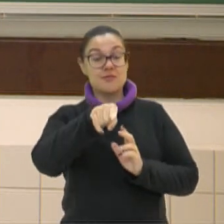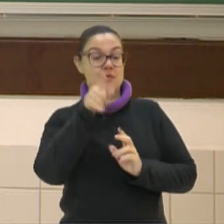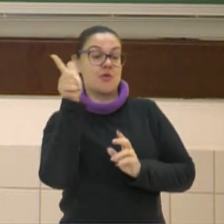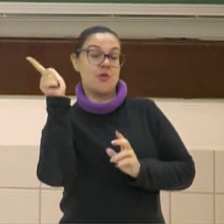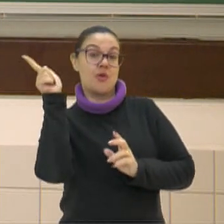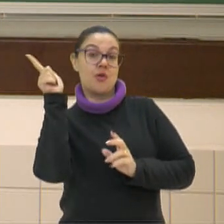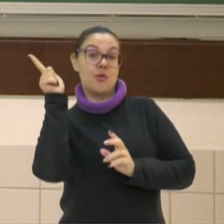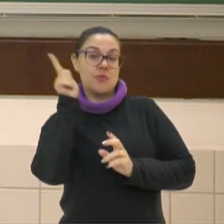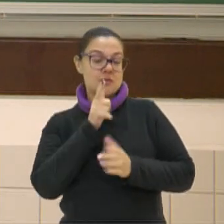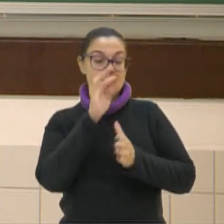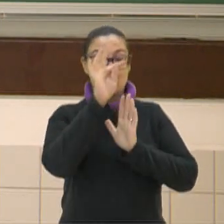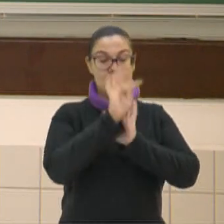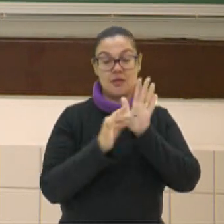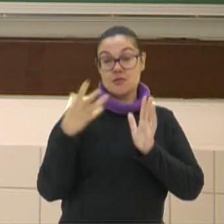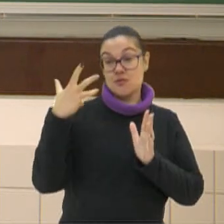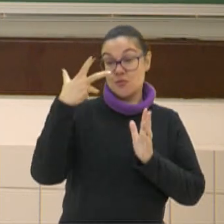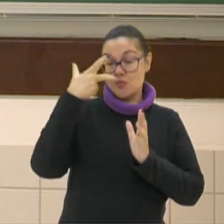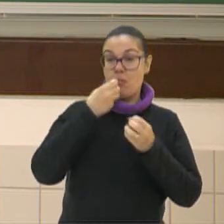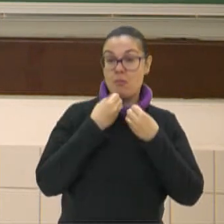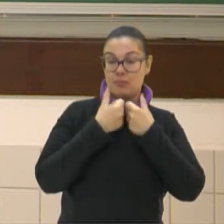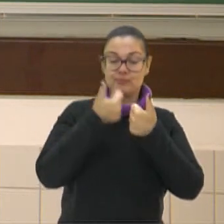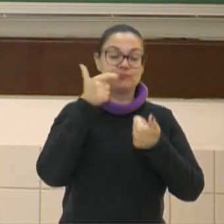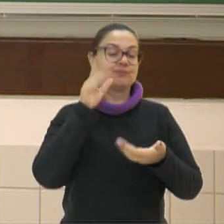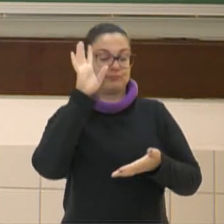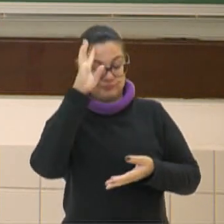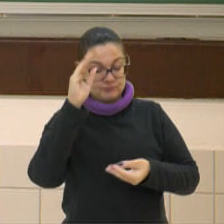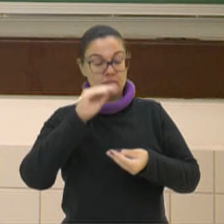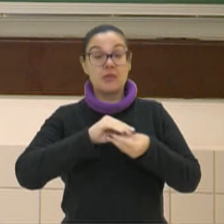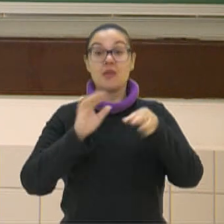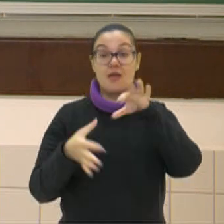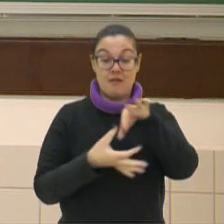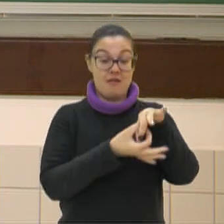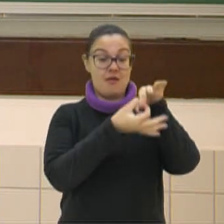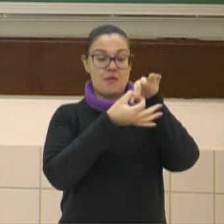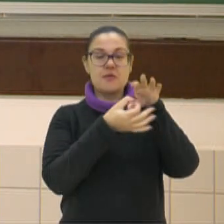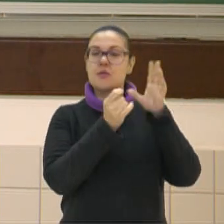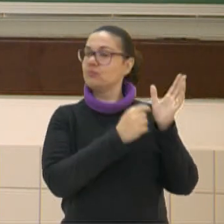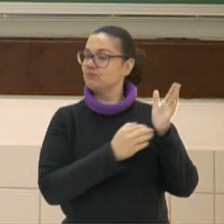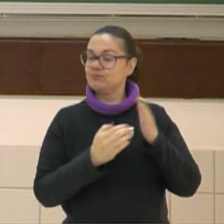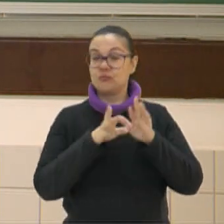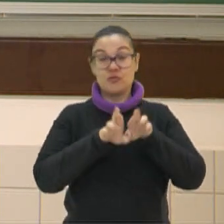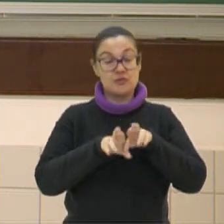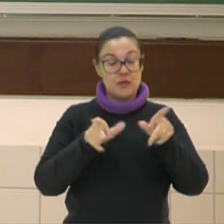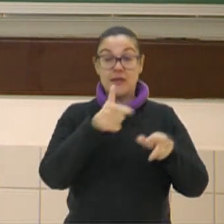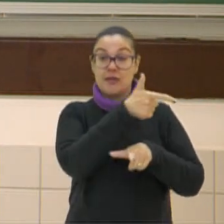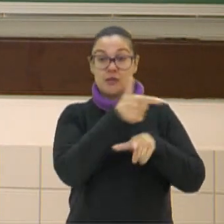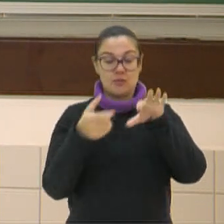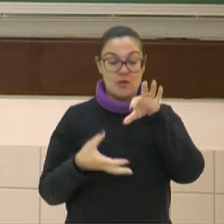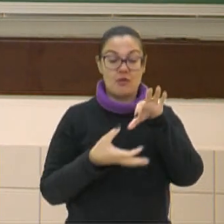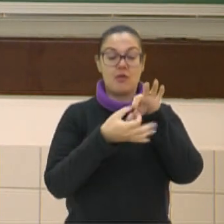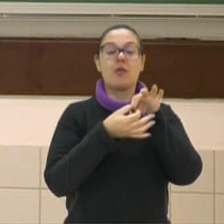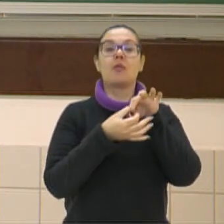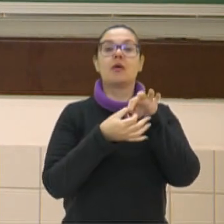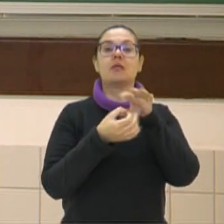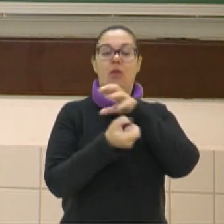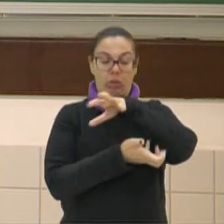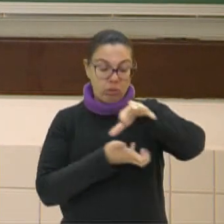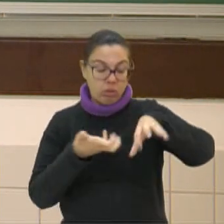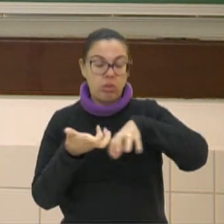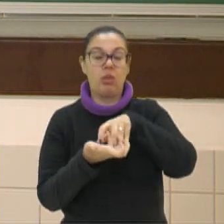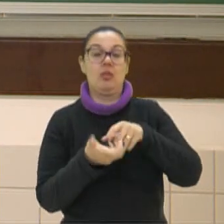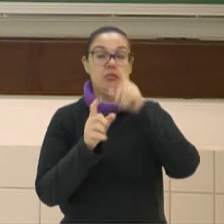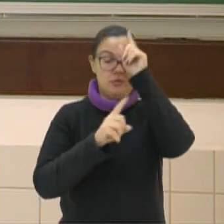bom texto e para que você consiga interpretar esse texto. A coesão, ela faz toda a diferença. Um texto que não é coeso é um amontoado